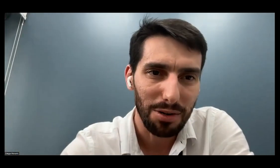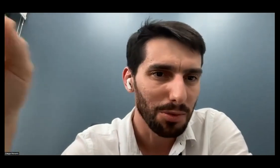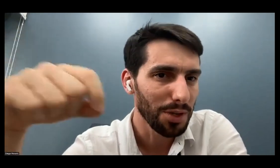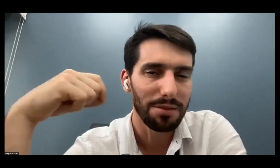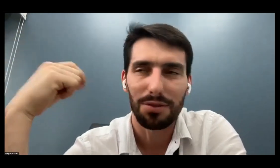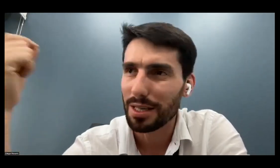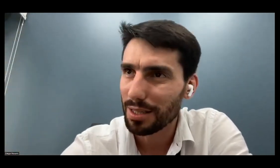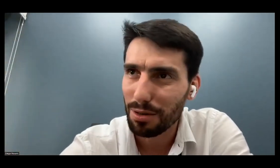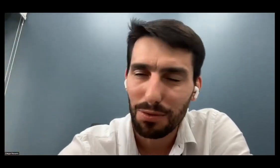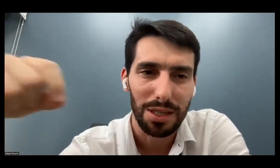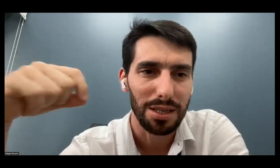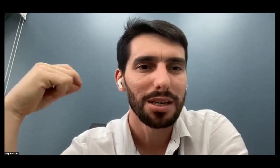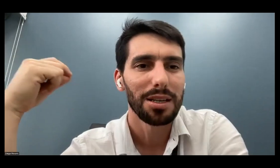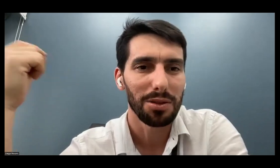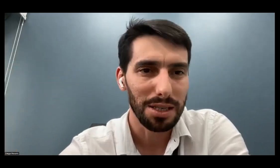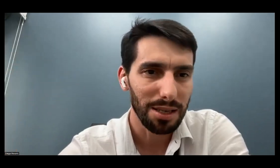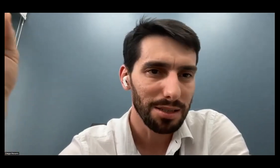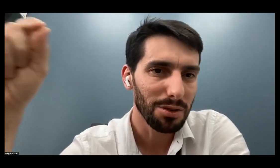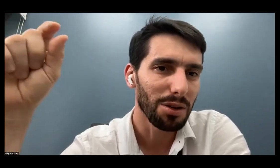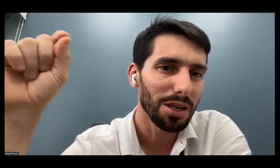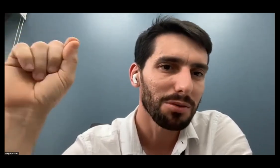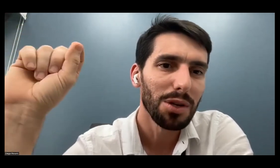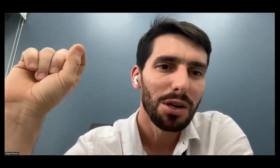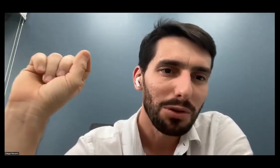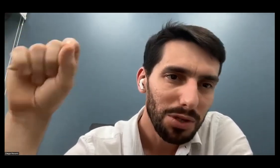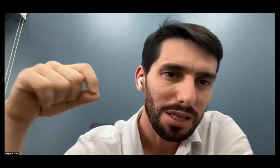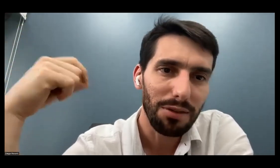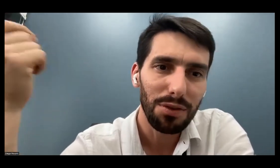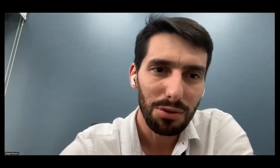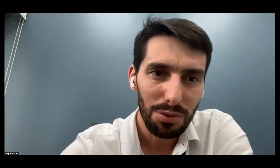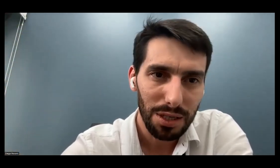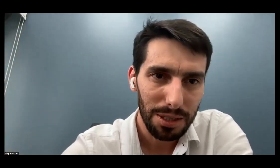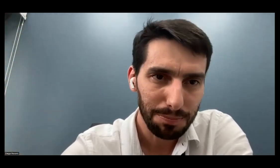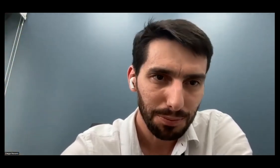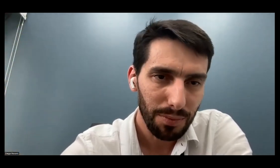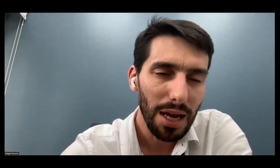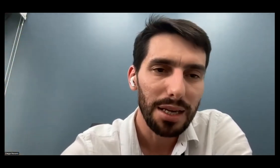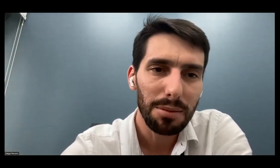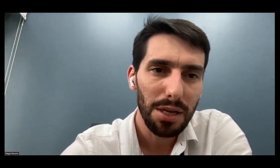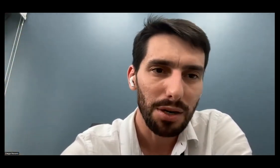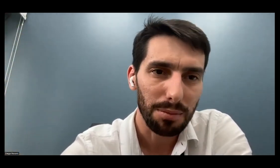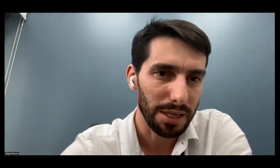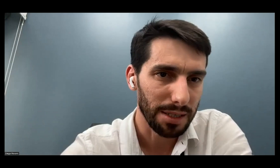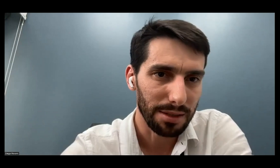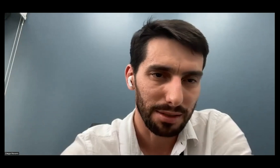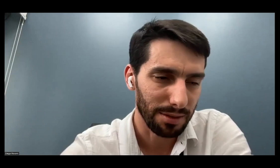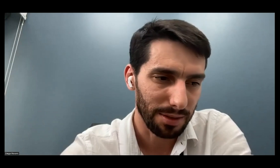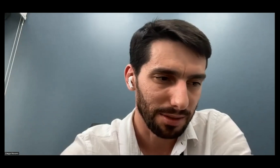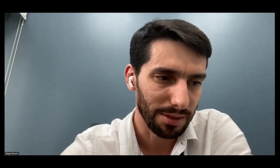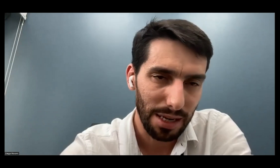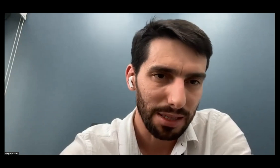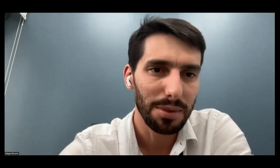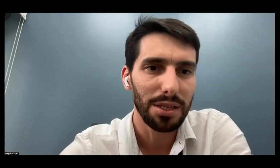tem que lembrar como foi na infância, como foi na adolescência, isso coloca um desafio ainda maior,